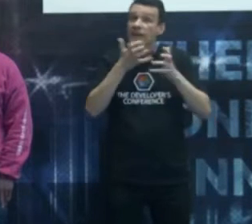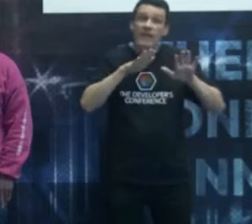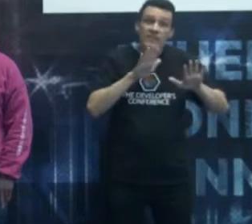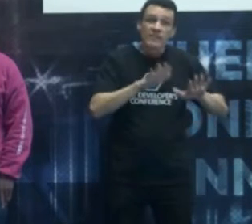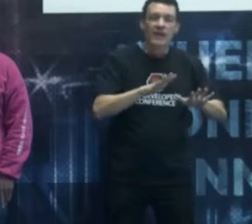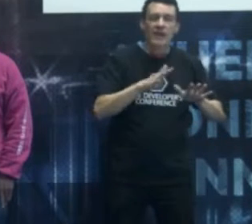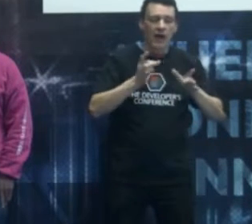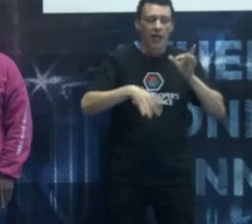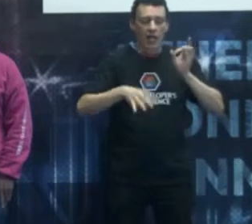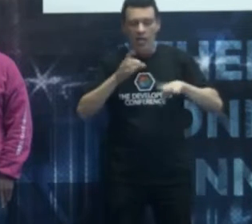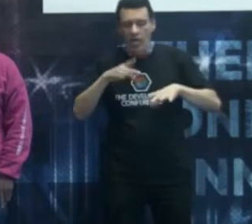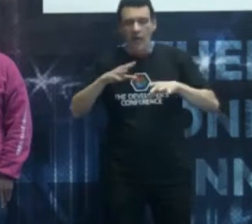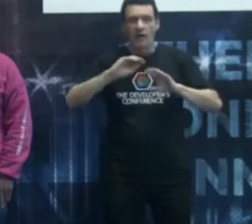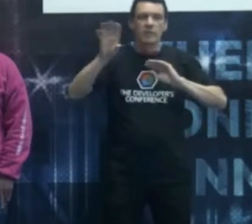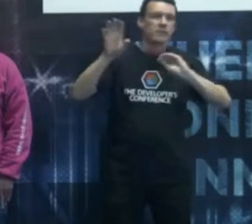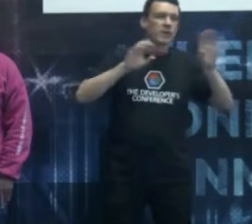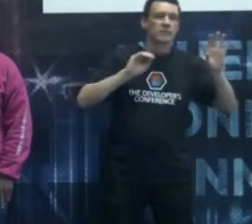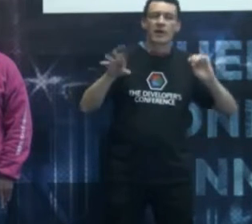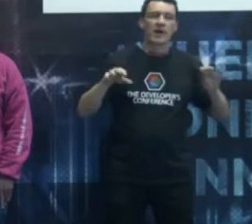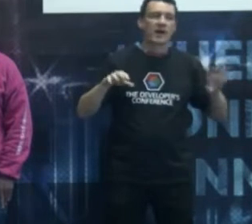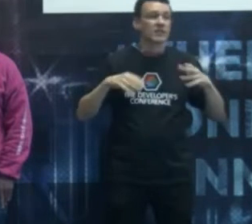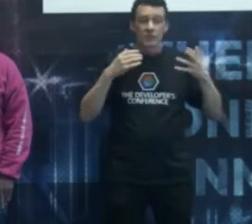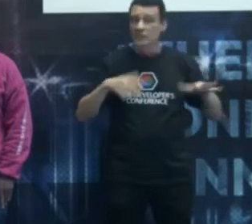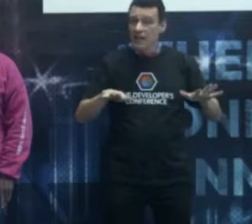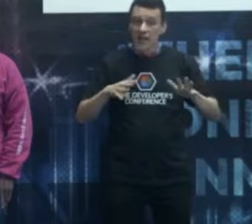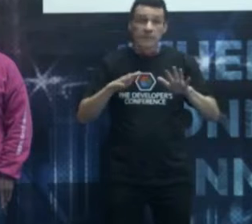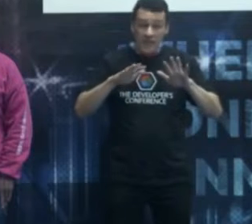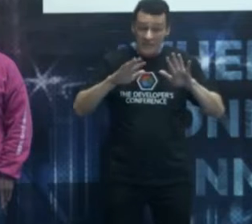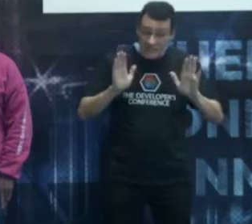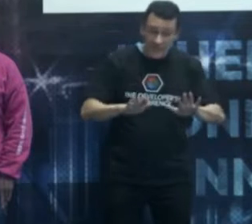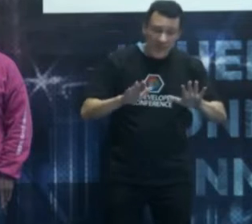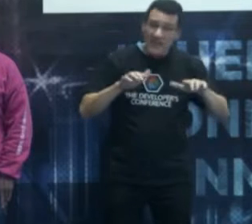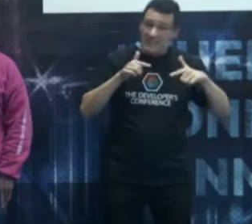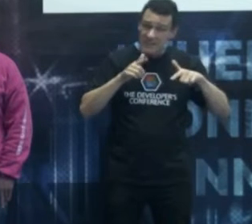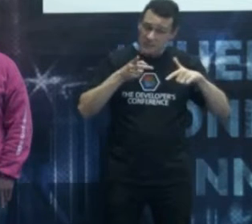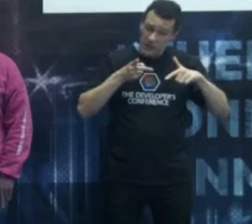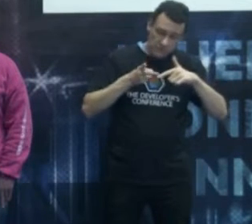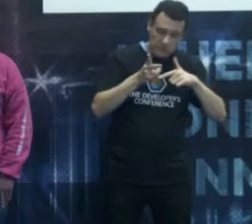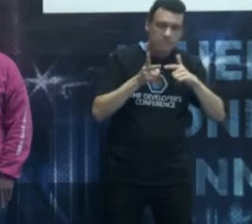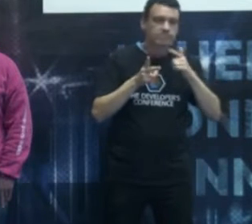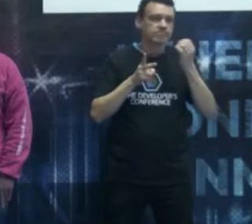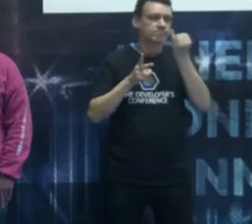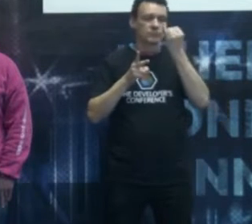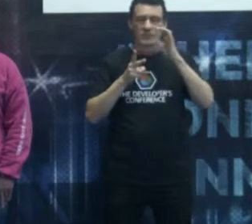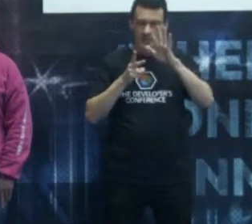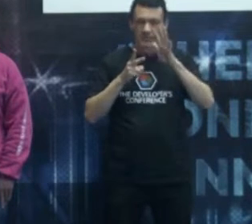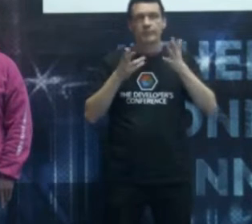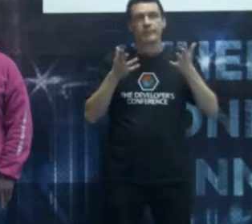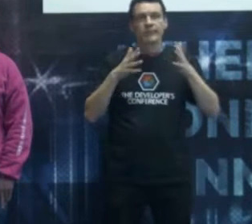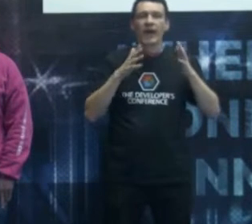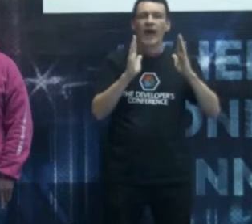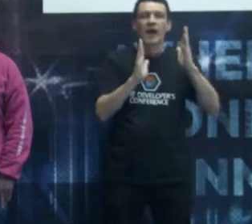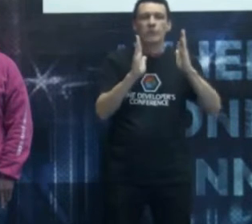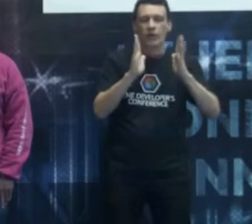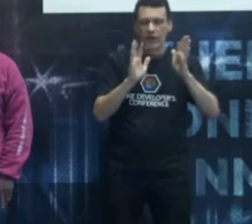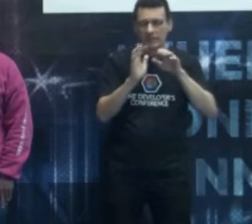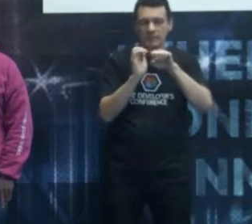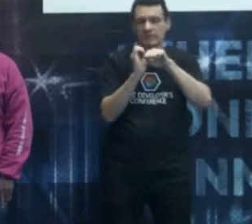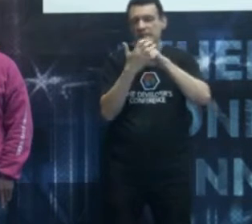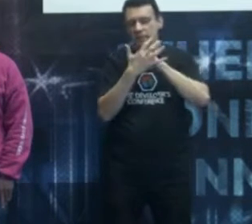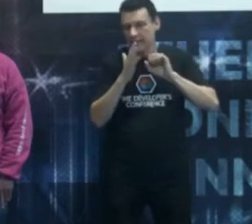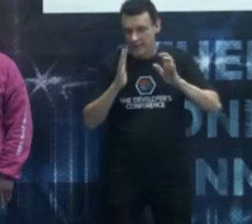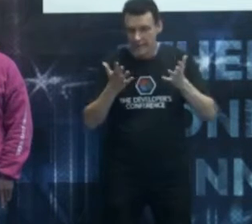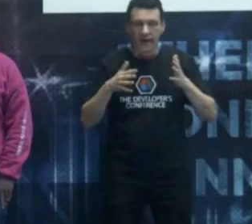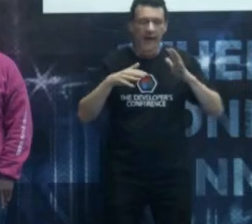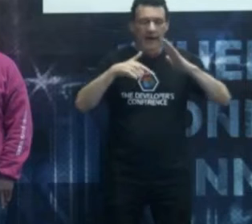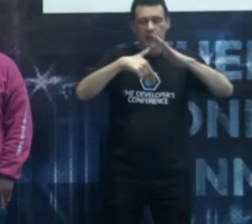pra caramba toda a realidade organizacional, principalmente quando no ambiente de pandemia, no ambiente full remote, né, todo mundo